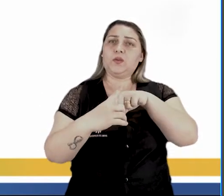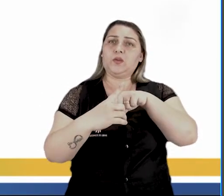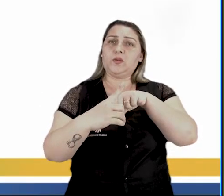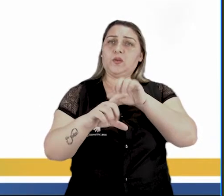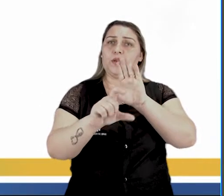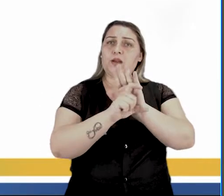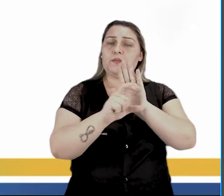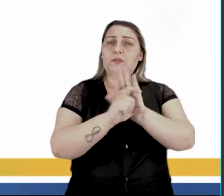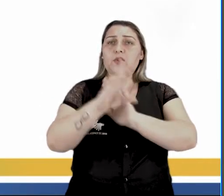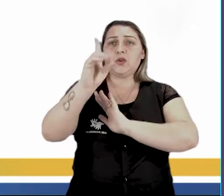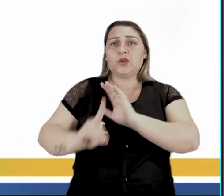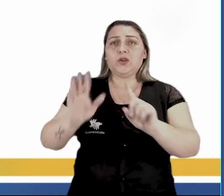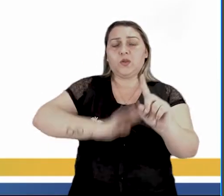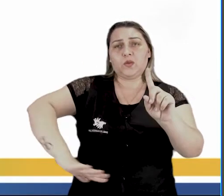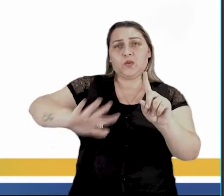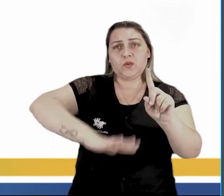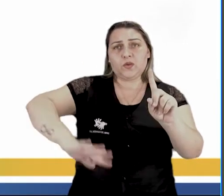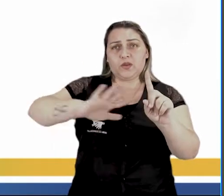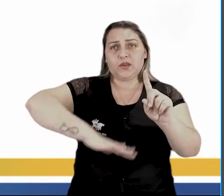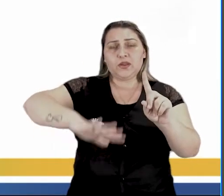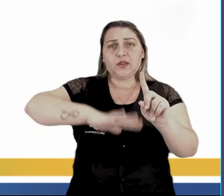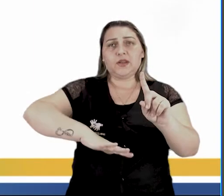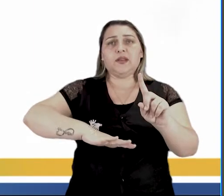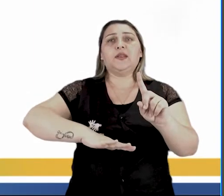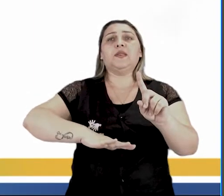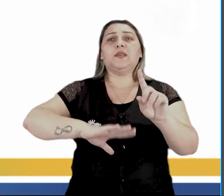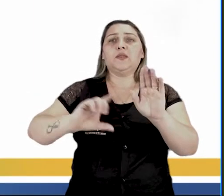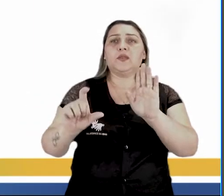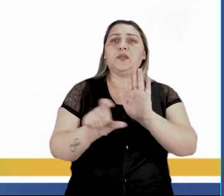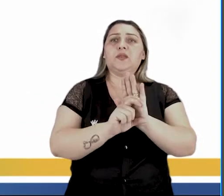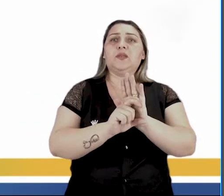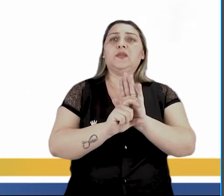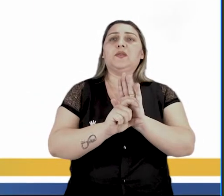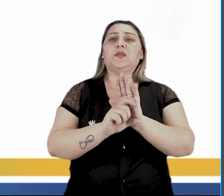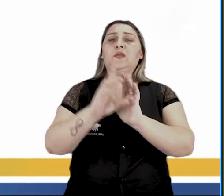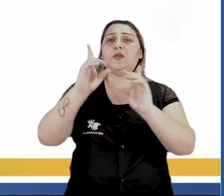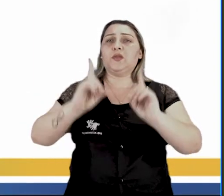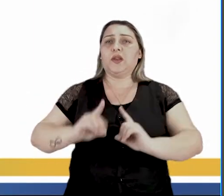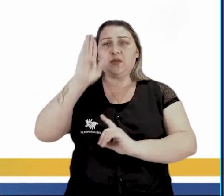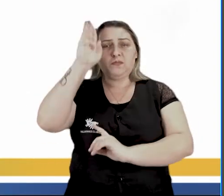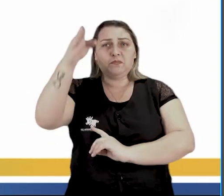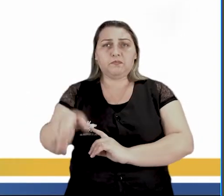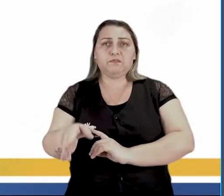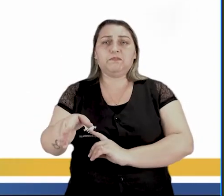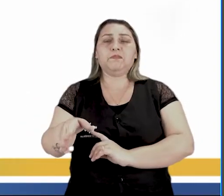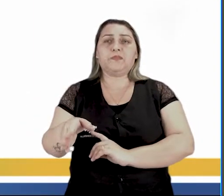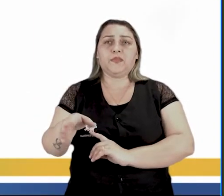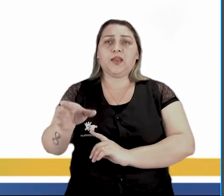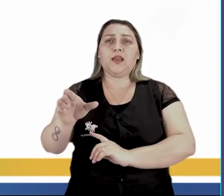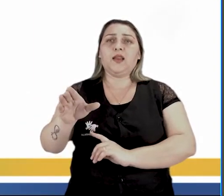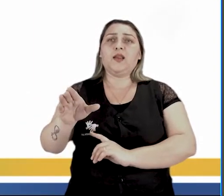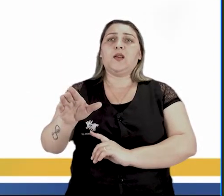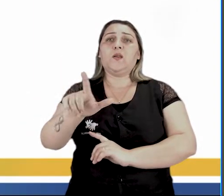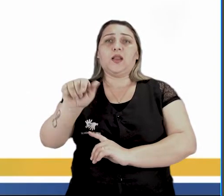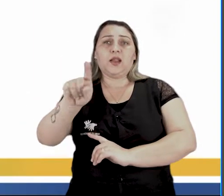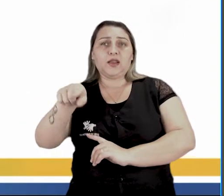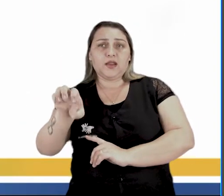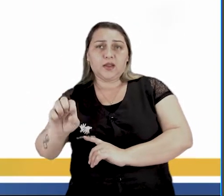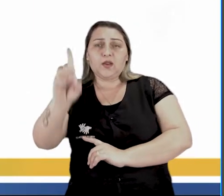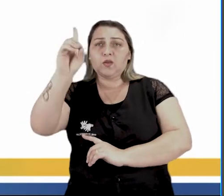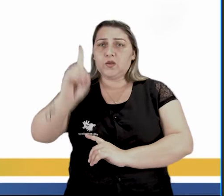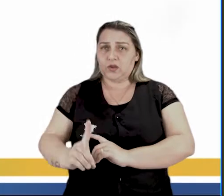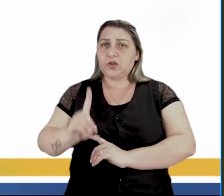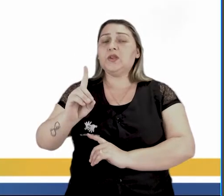dos direitos sociais e este, por sua vez, está inserido no título dos direitos fundamentais. O lazer, portanto, é um